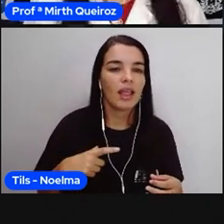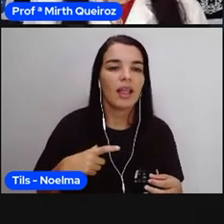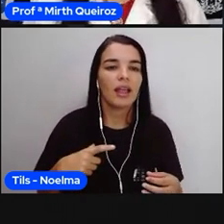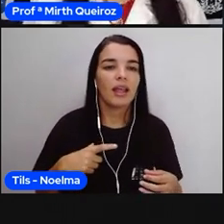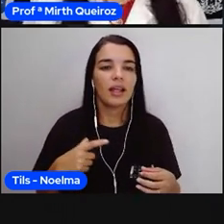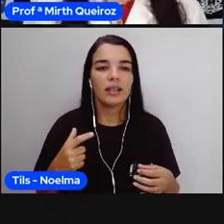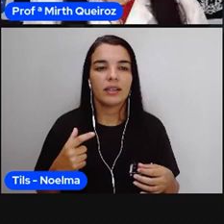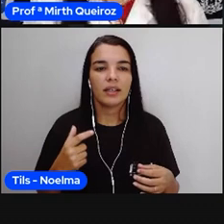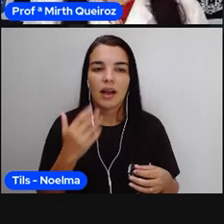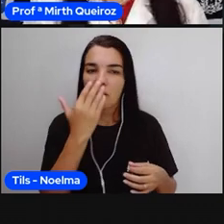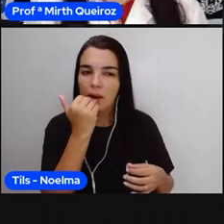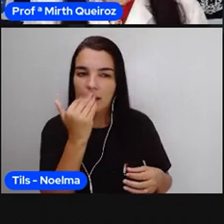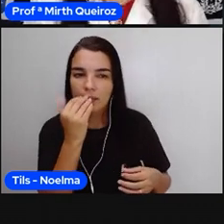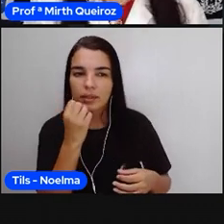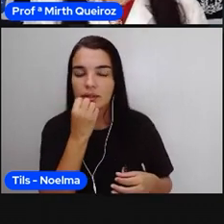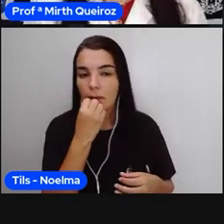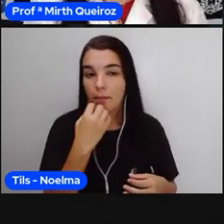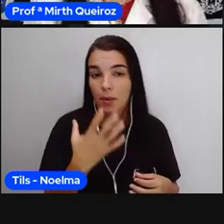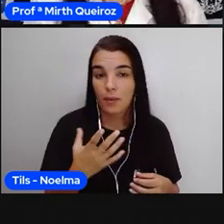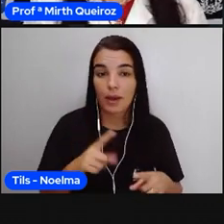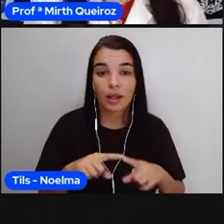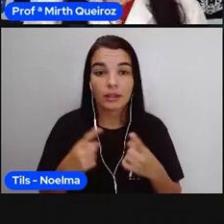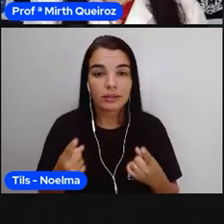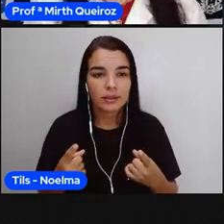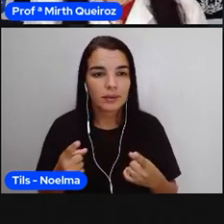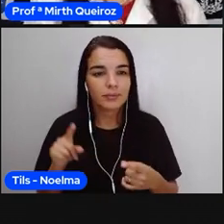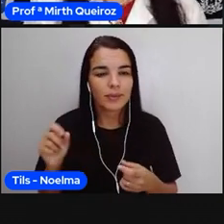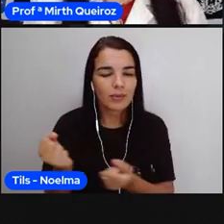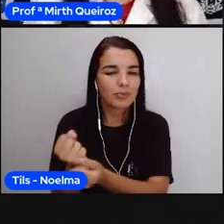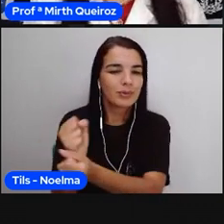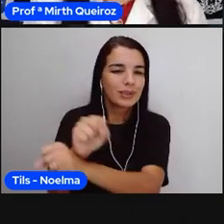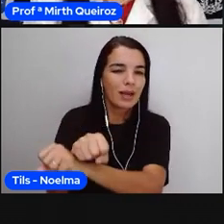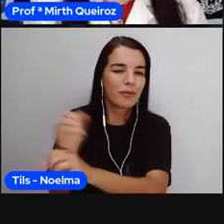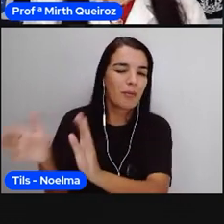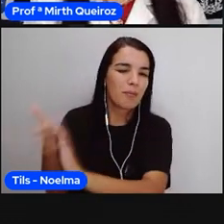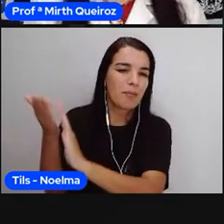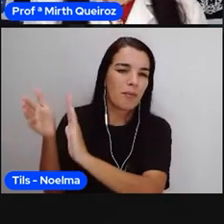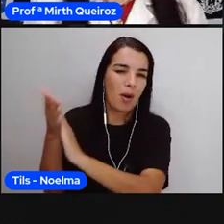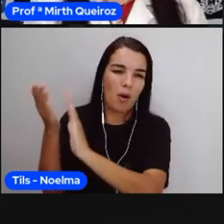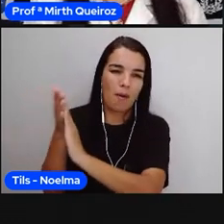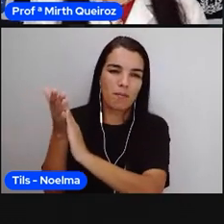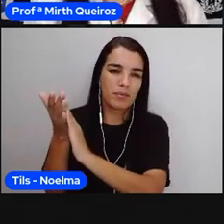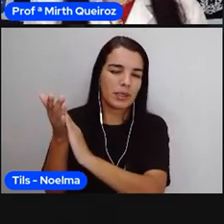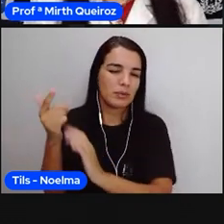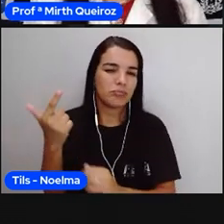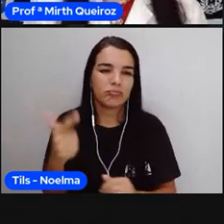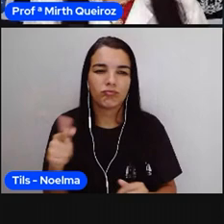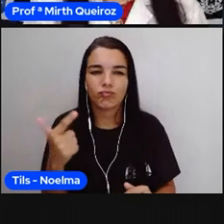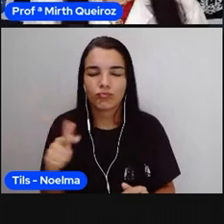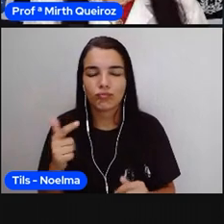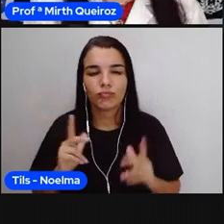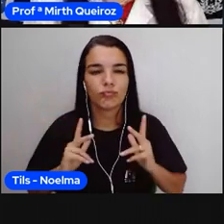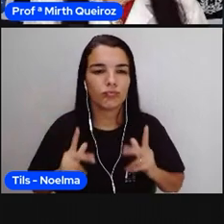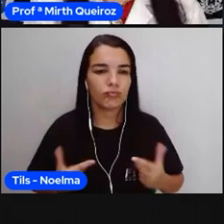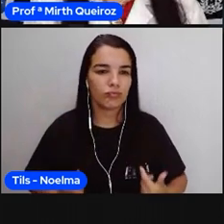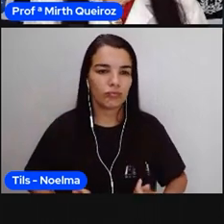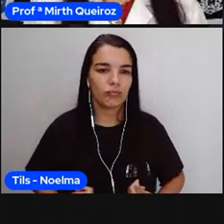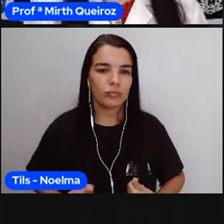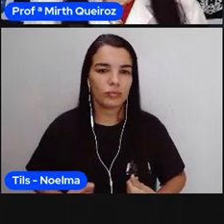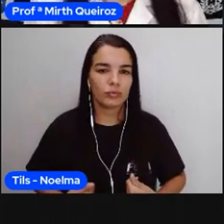direcionadas. Assim, tinham uma infância pobre e desumana, desconhecendo, desse modo, o